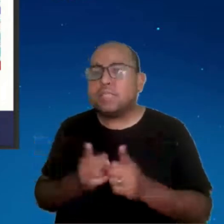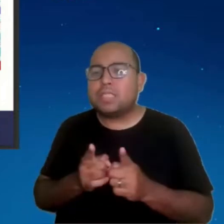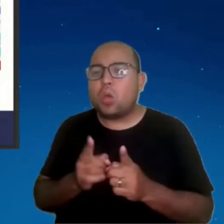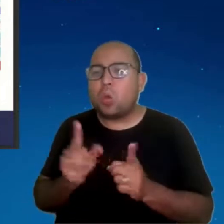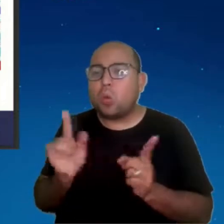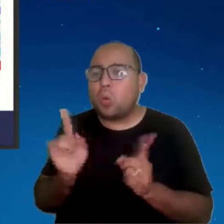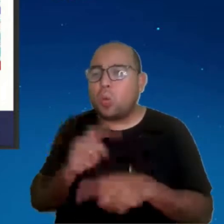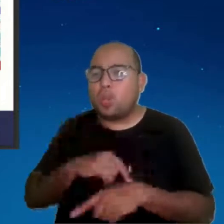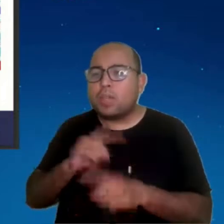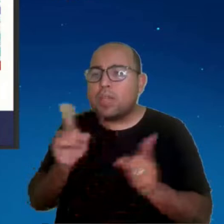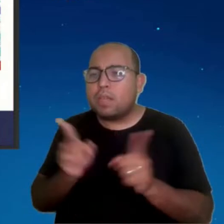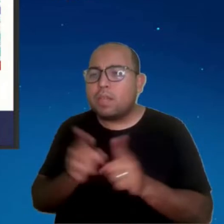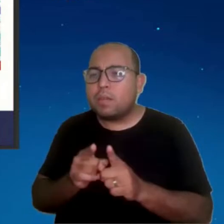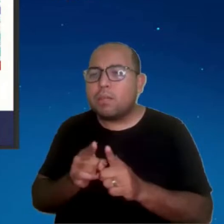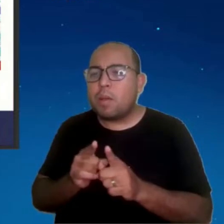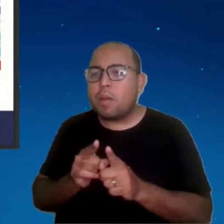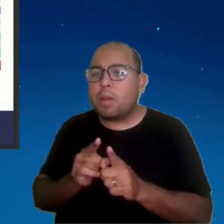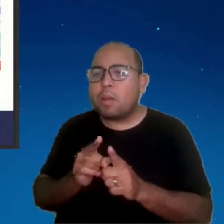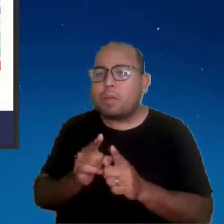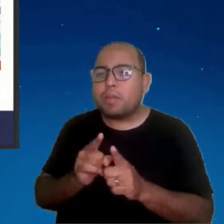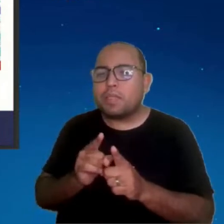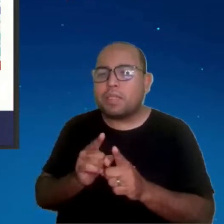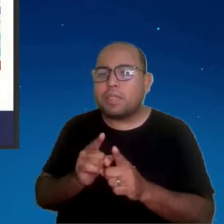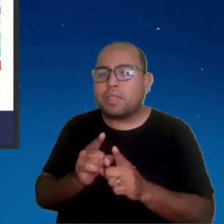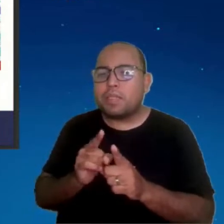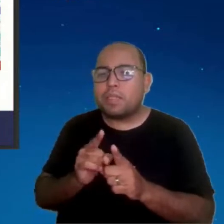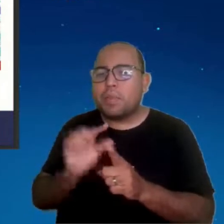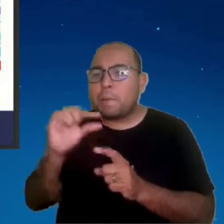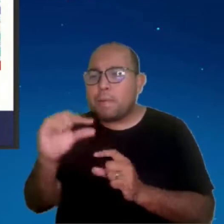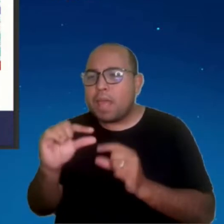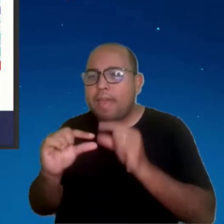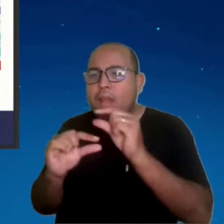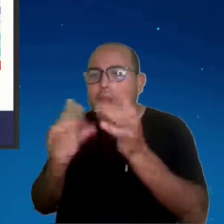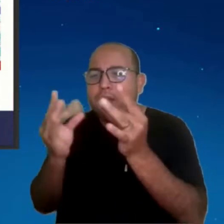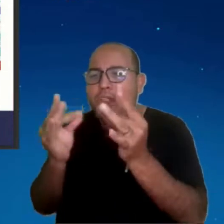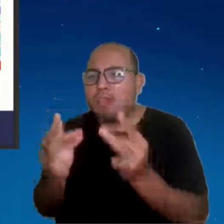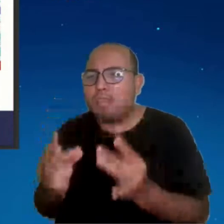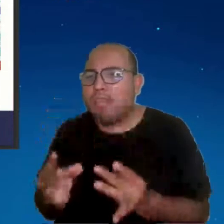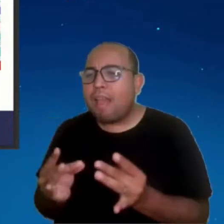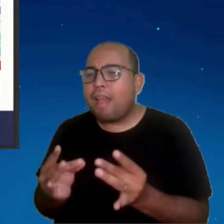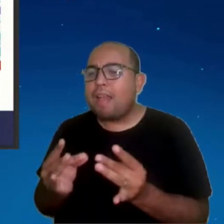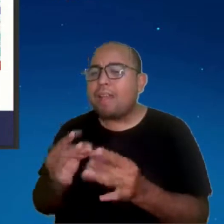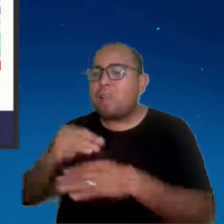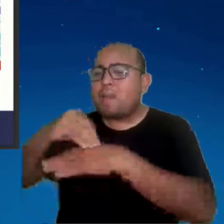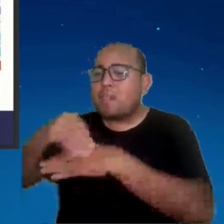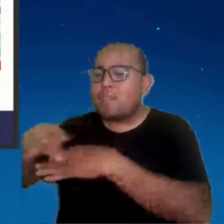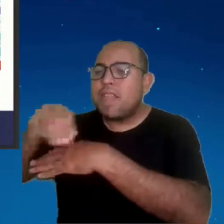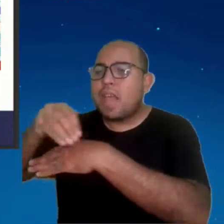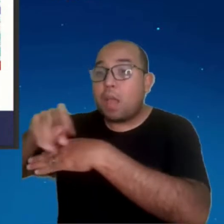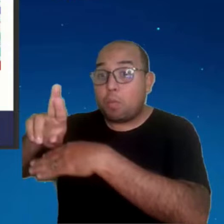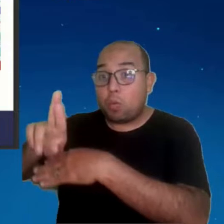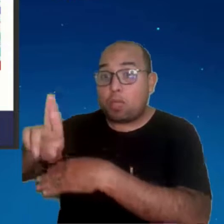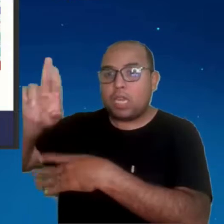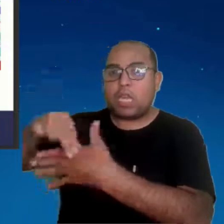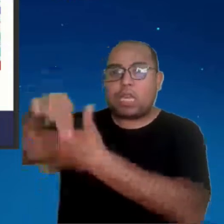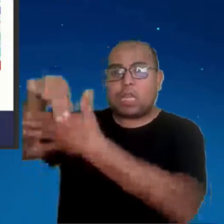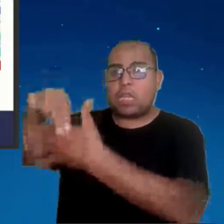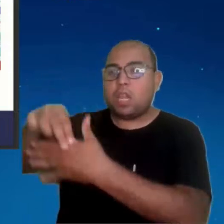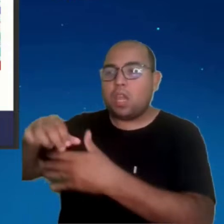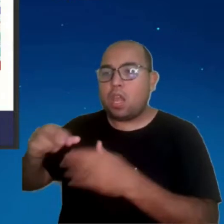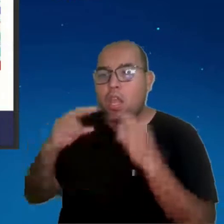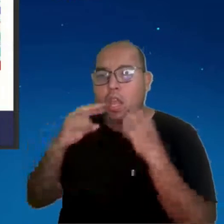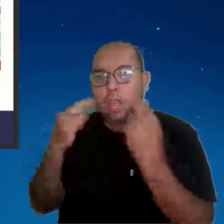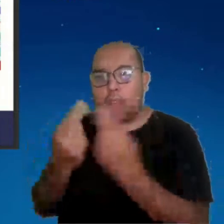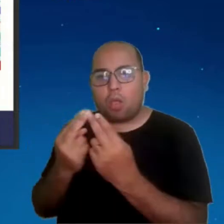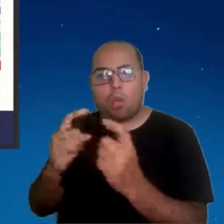curtos e pérolas e pequenos detalhes, né, que você consegue estimular numa reunião de